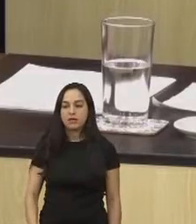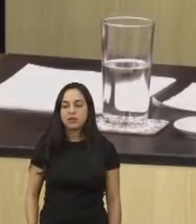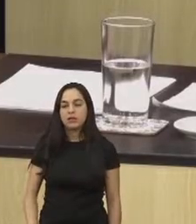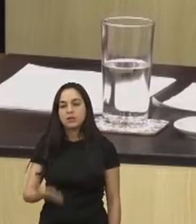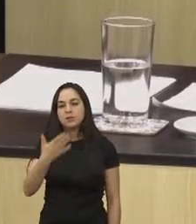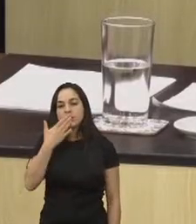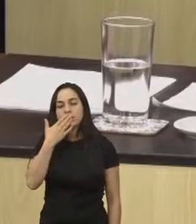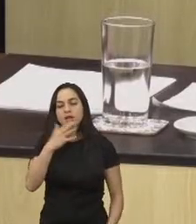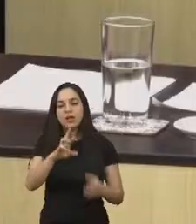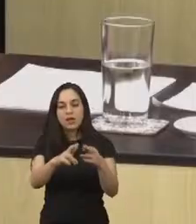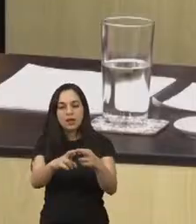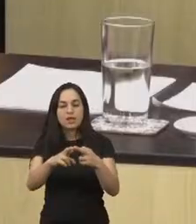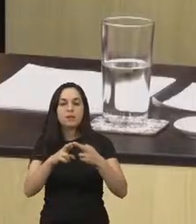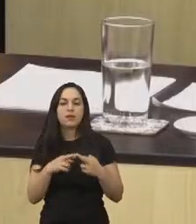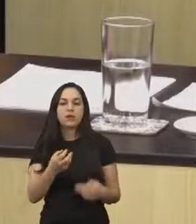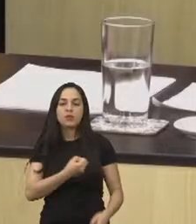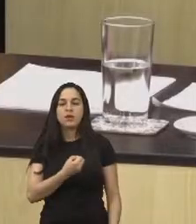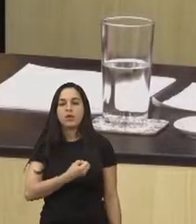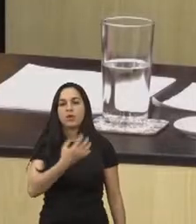Requerimento